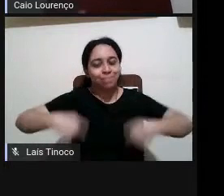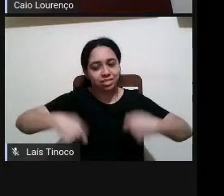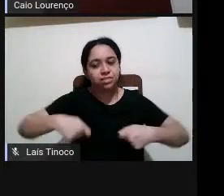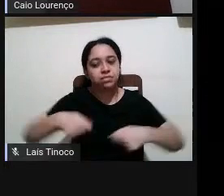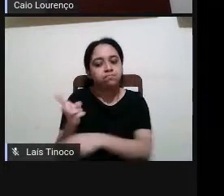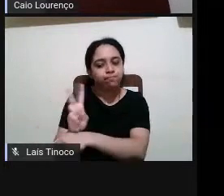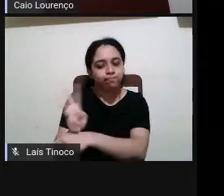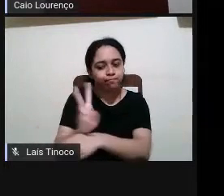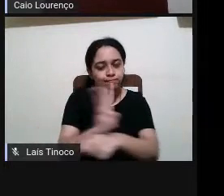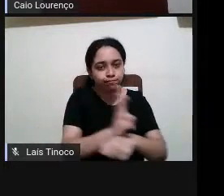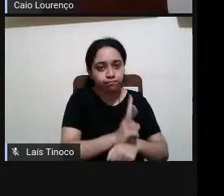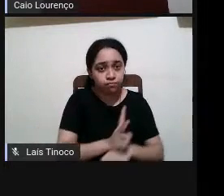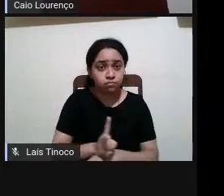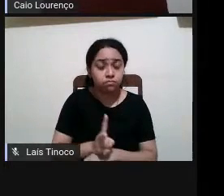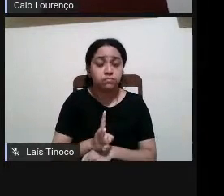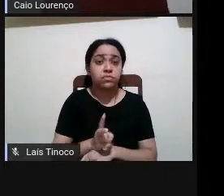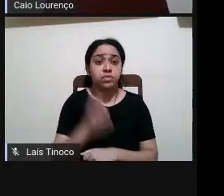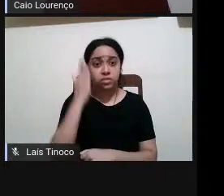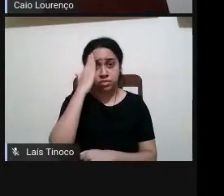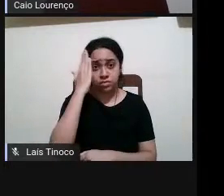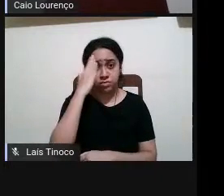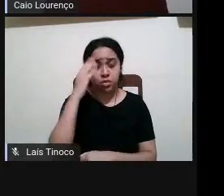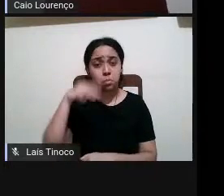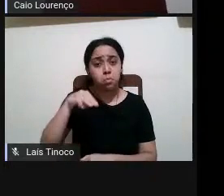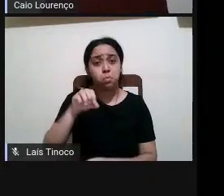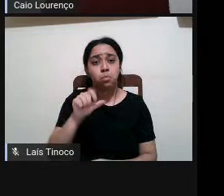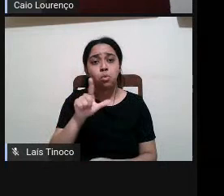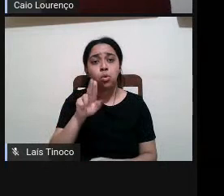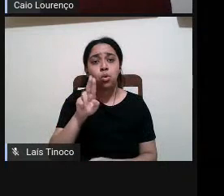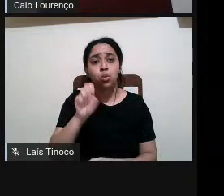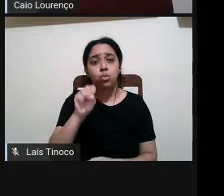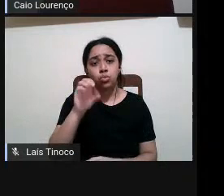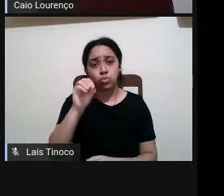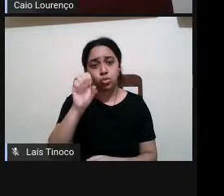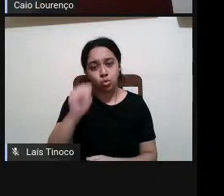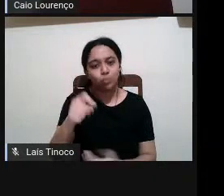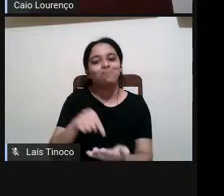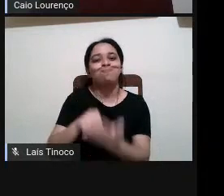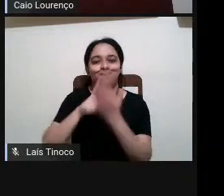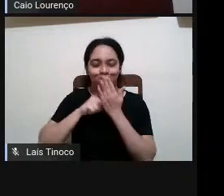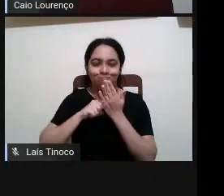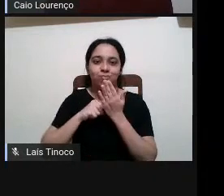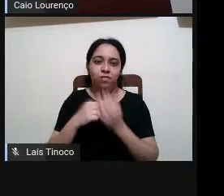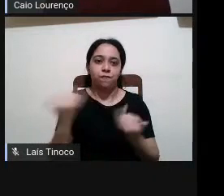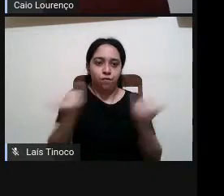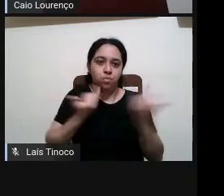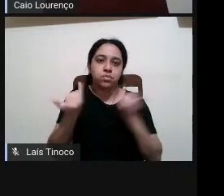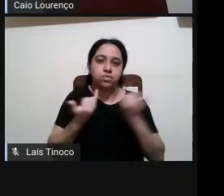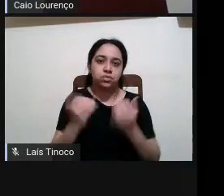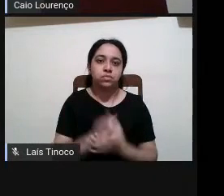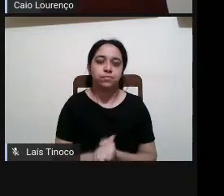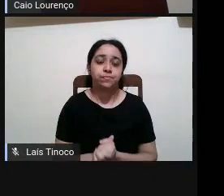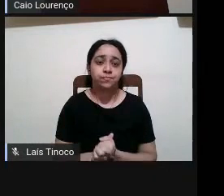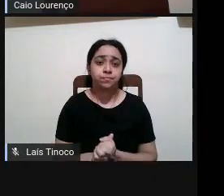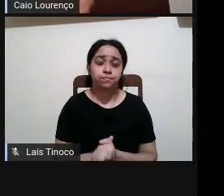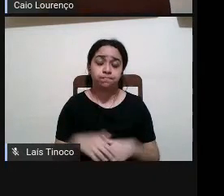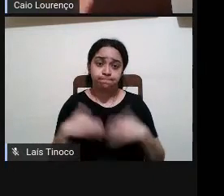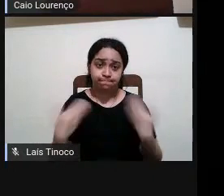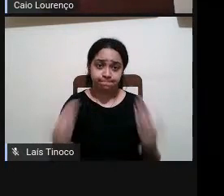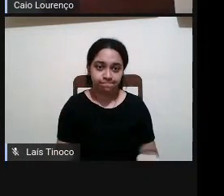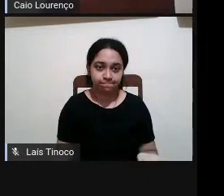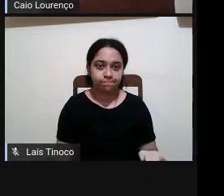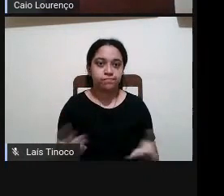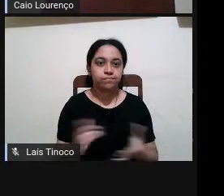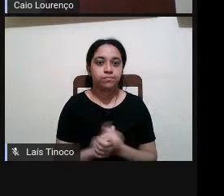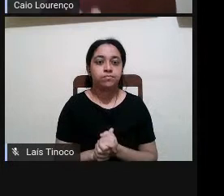monitorados. E, como nós vimos, os moluscos, eles são bons bioindicadores. Então, nesse sentido, nós